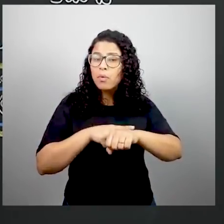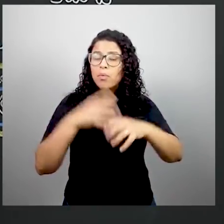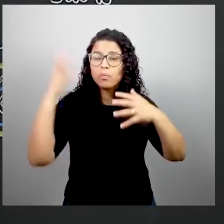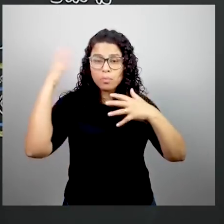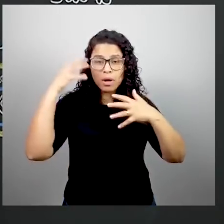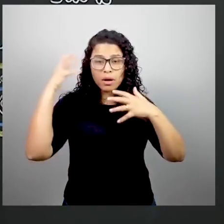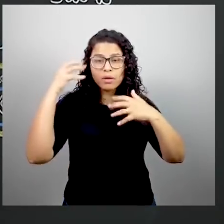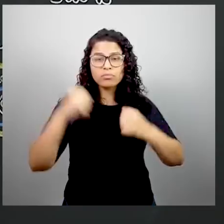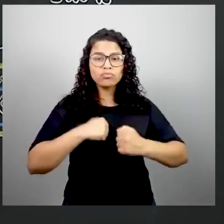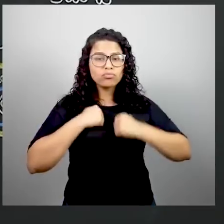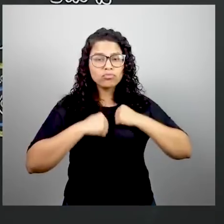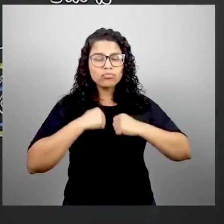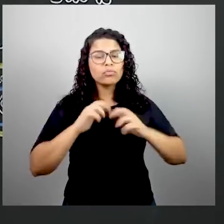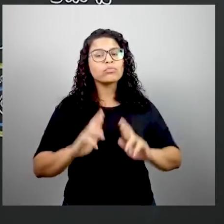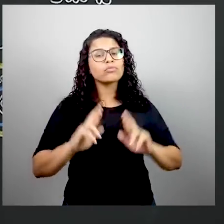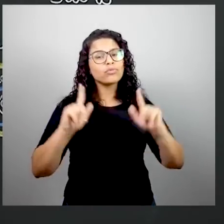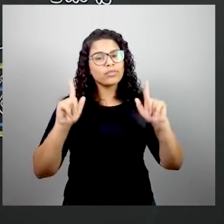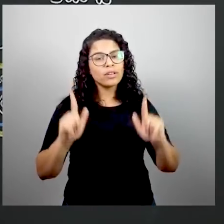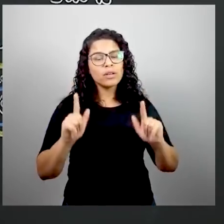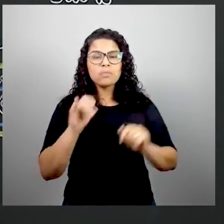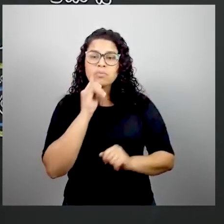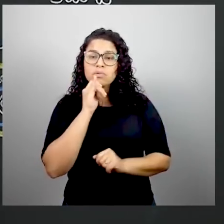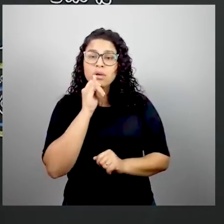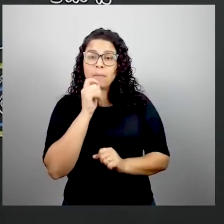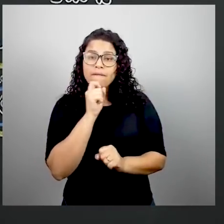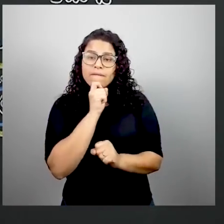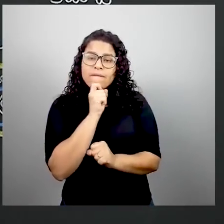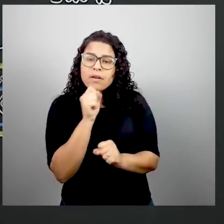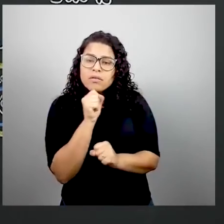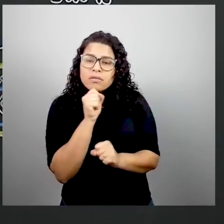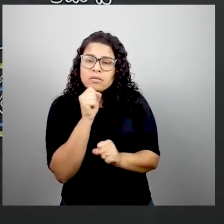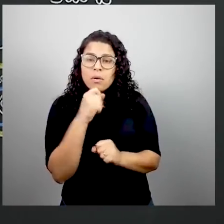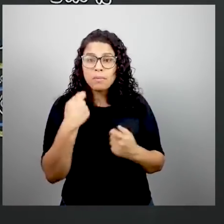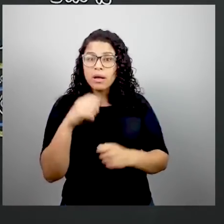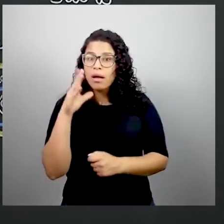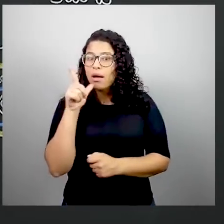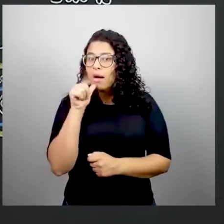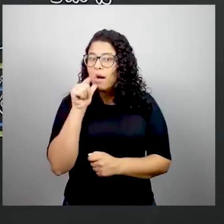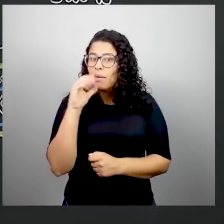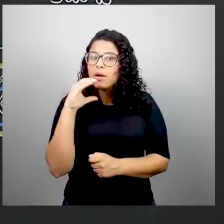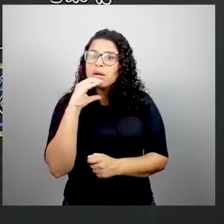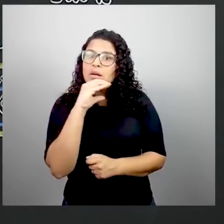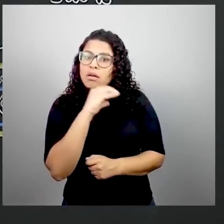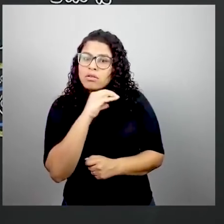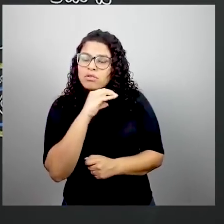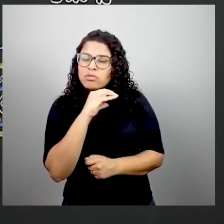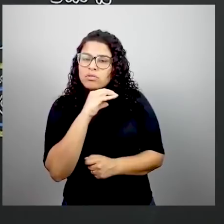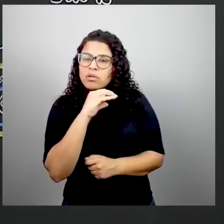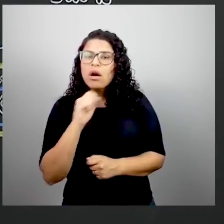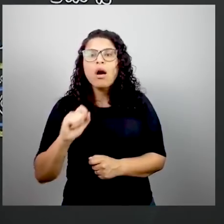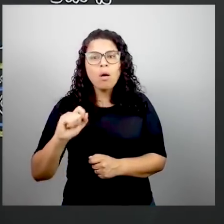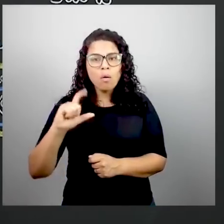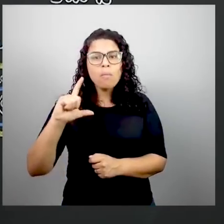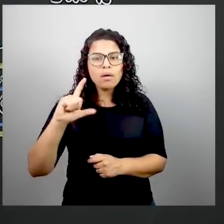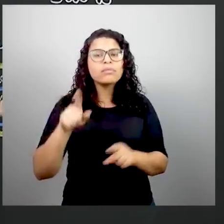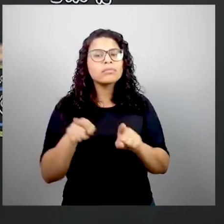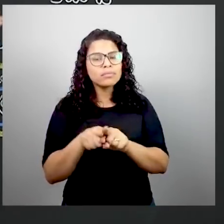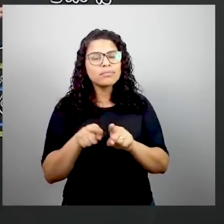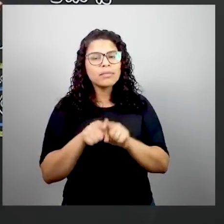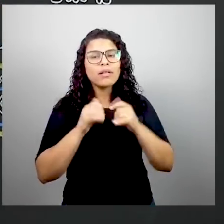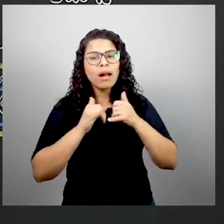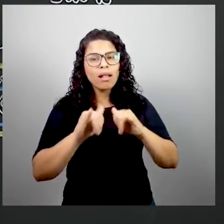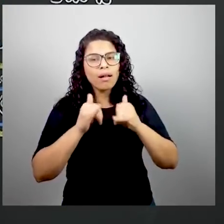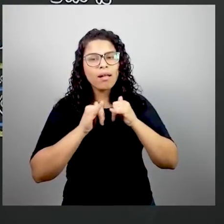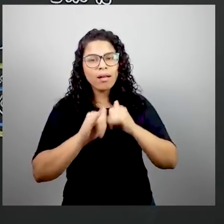banho vai variar. Então, esse banho no inverno, que você precisa de uma água muito quente, vai aumentar a minha conta? Vai aumentar,